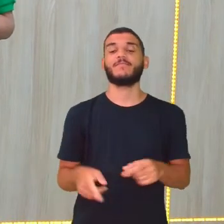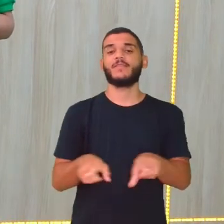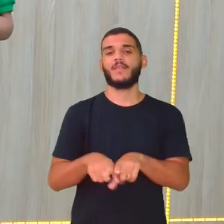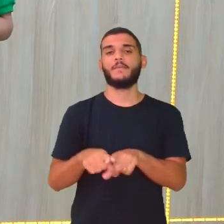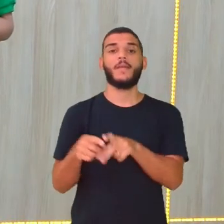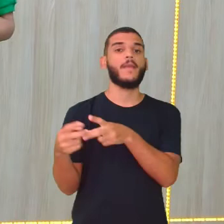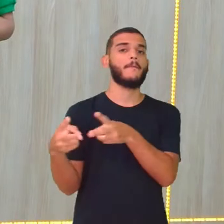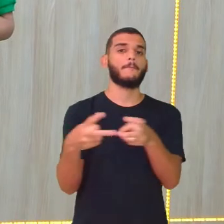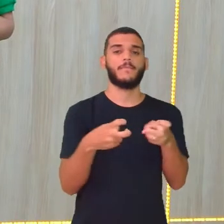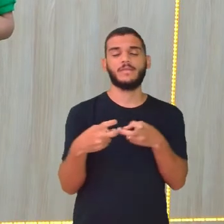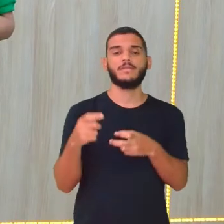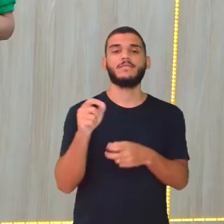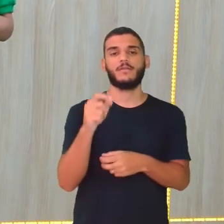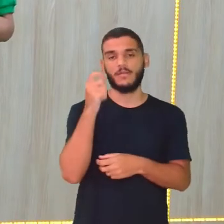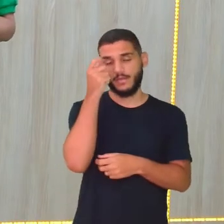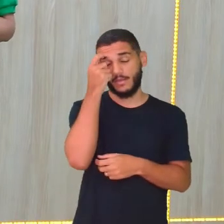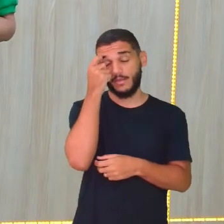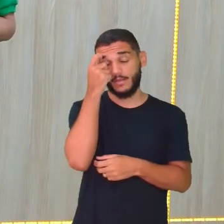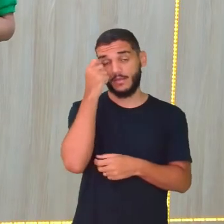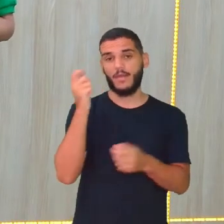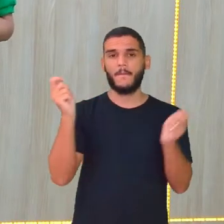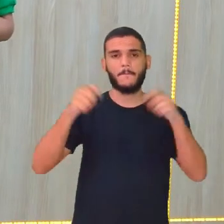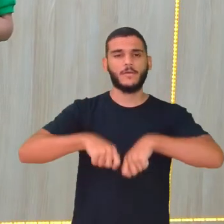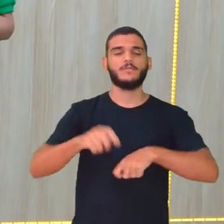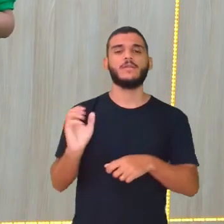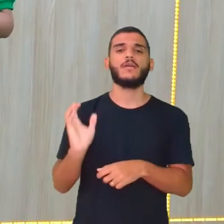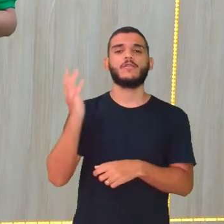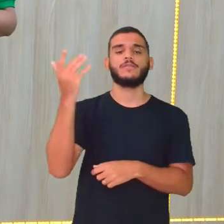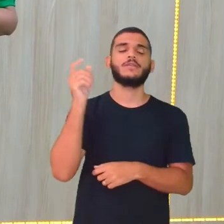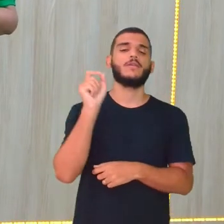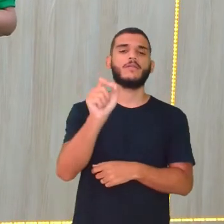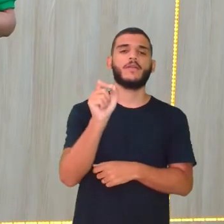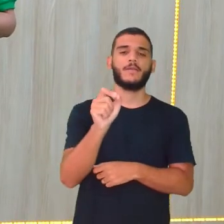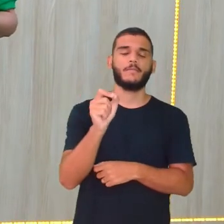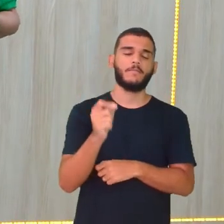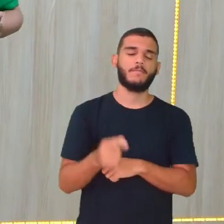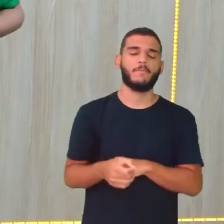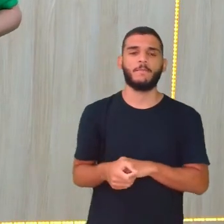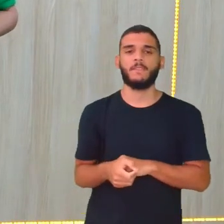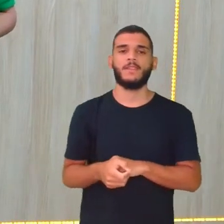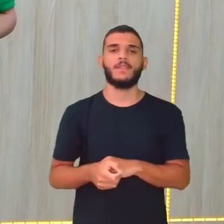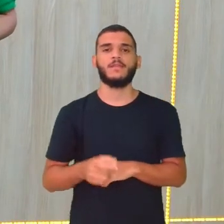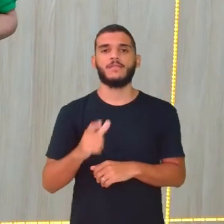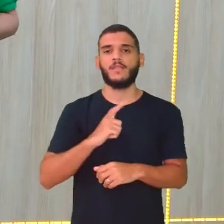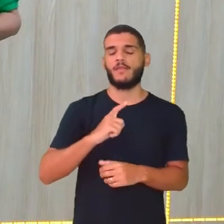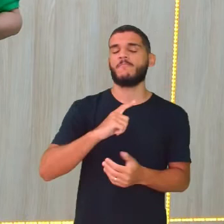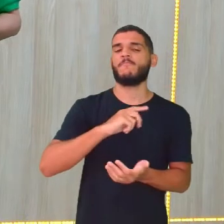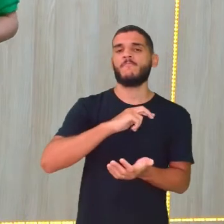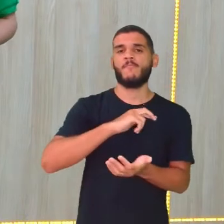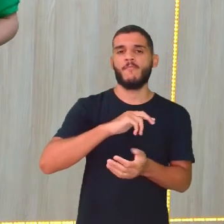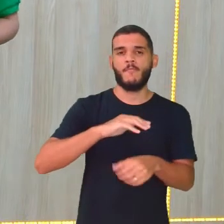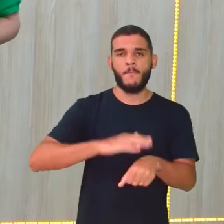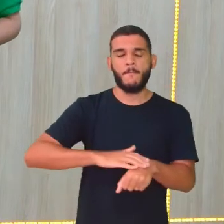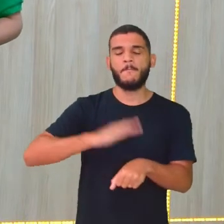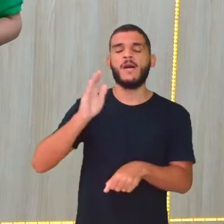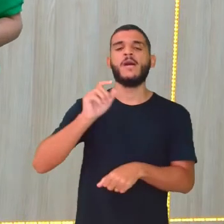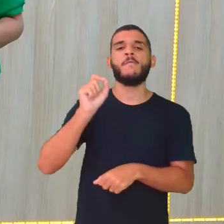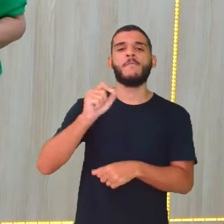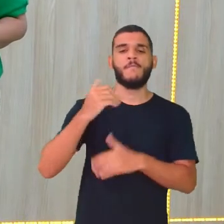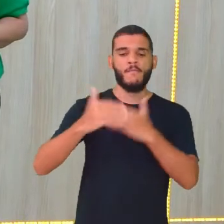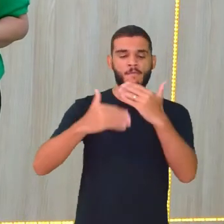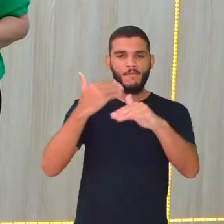que dali pode-se acontecer, não é? Está acontecendo maior desenvolvimento, uma maior